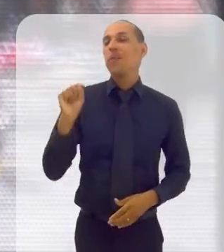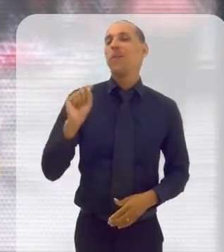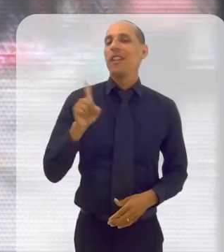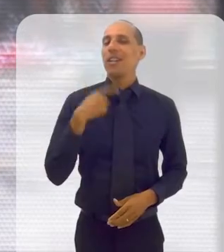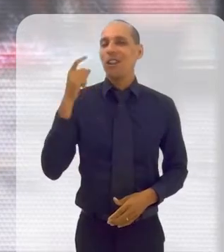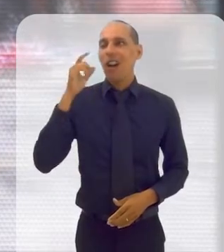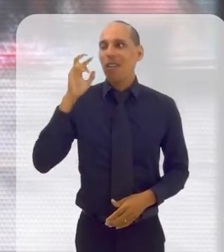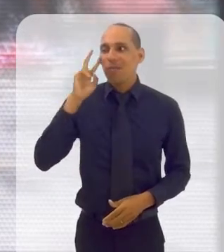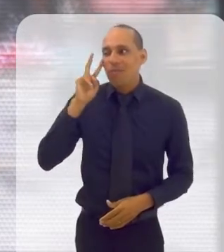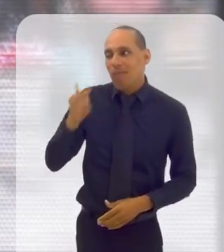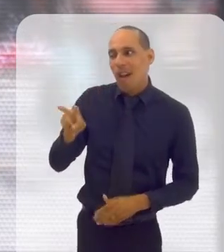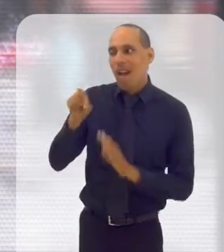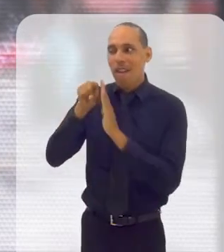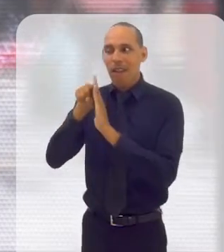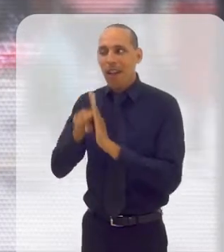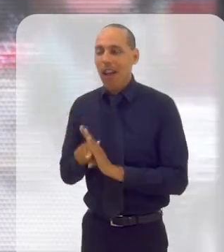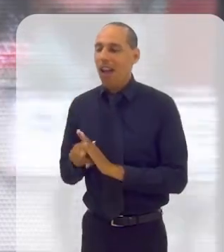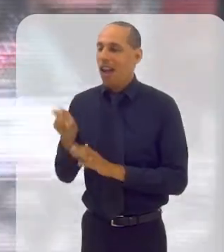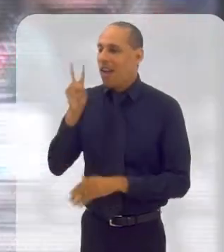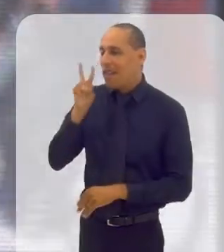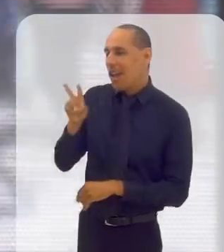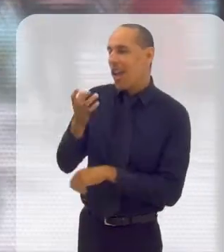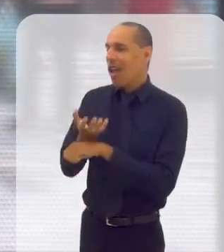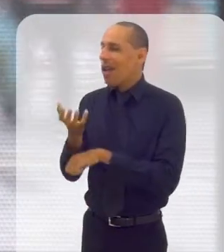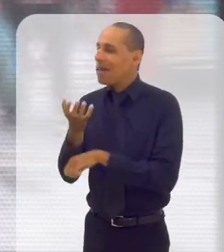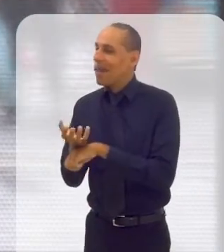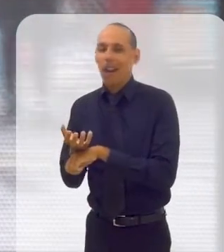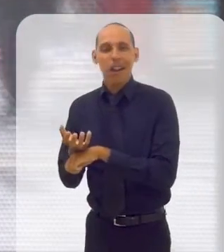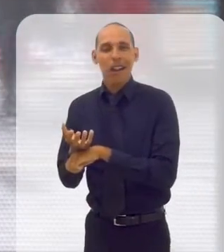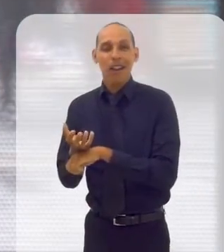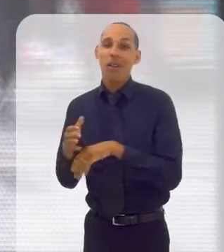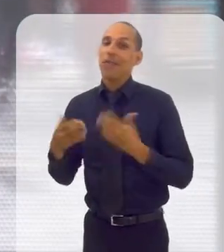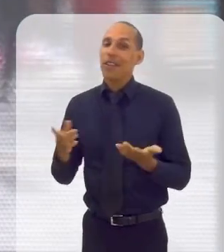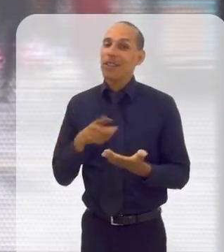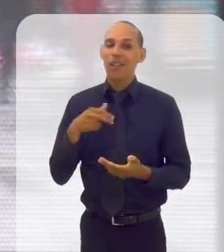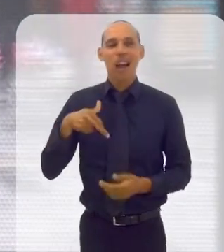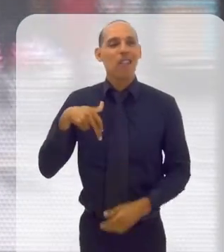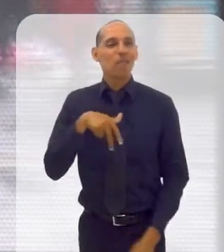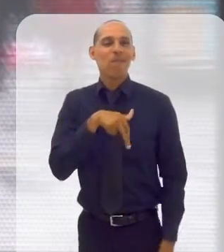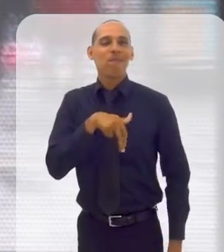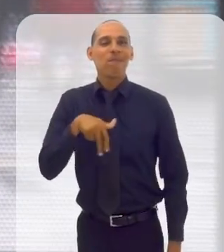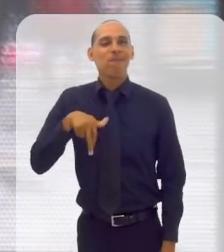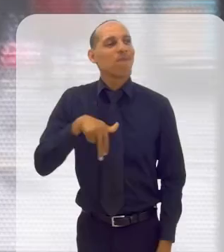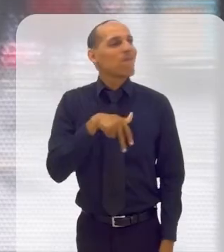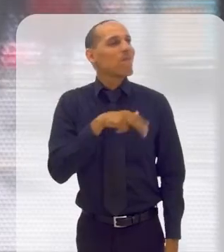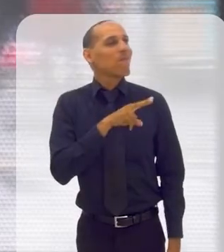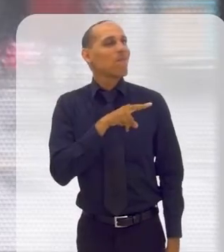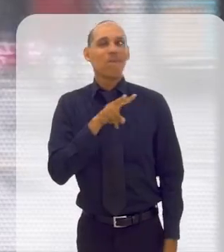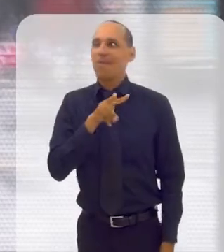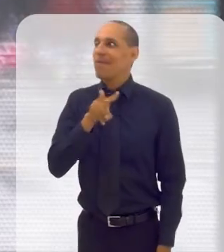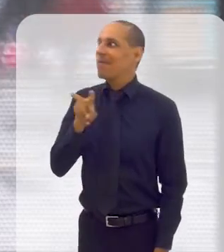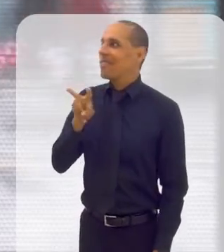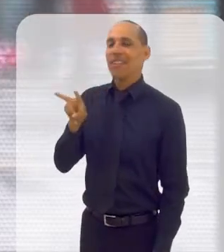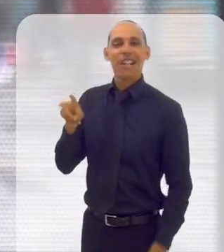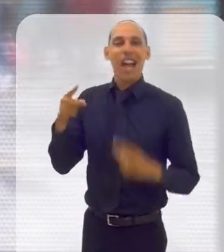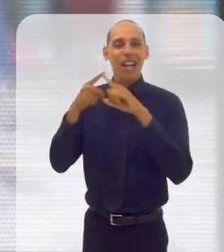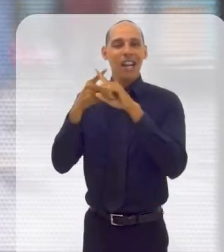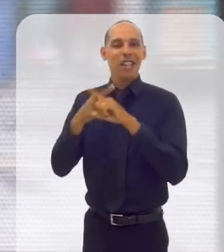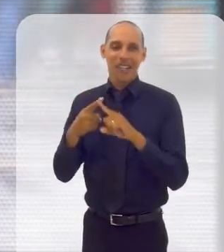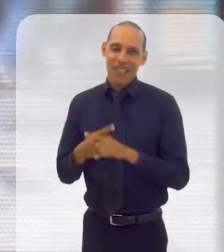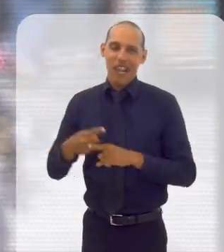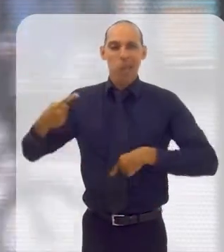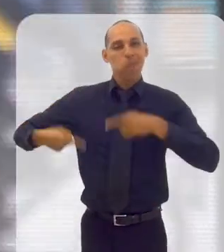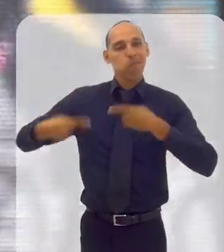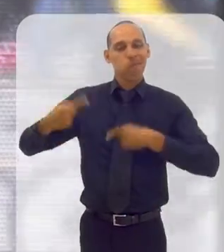é importante a gente analisar e olhar para essa praça, olhar para essa figura, quando a gente está fazendo um rolê que fala exatamente sobre